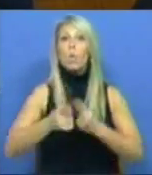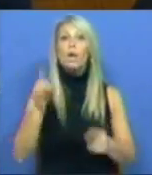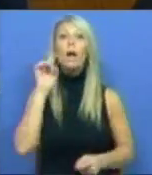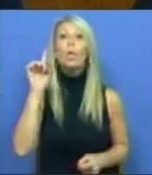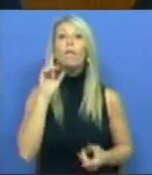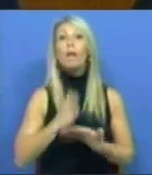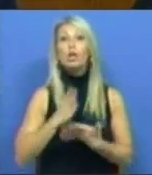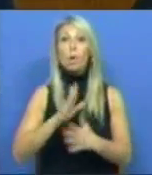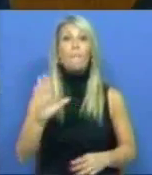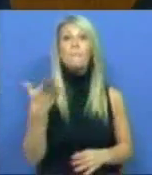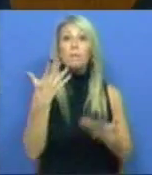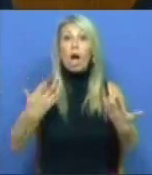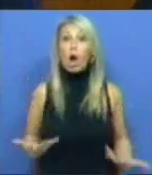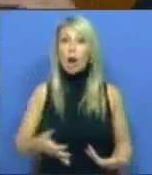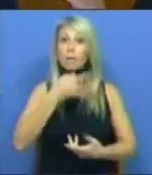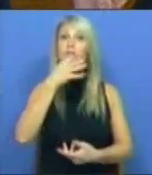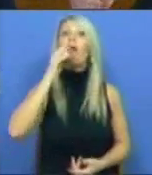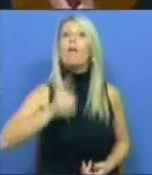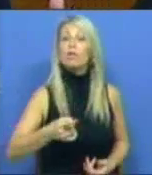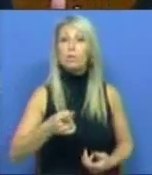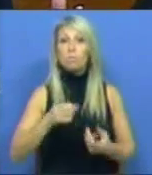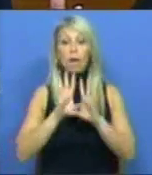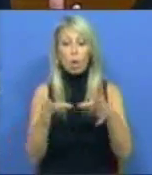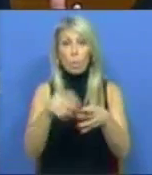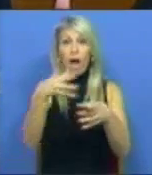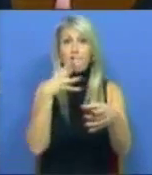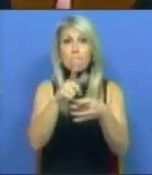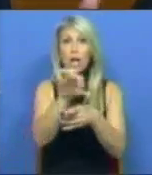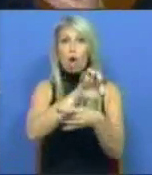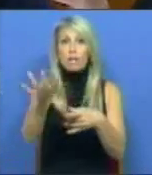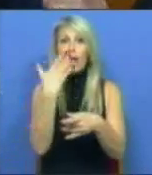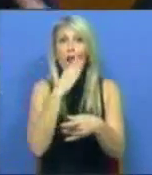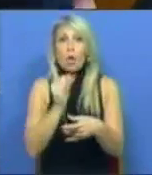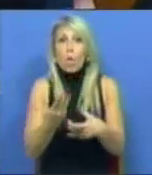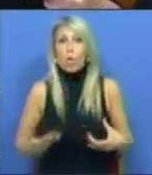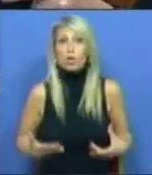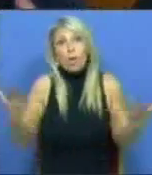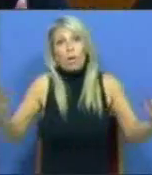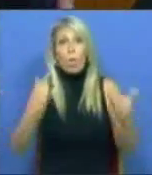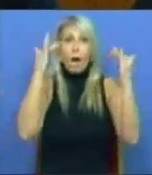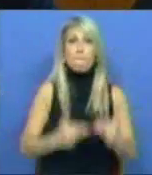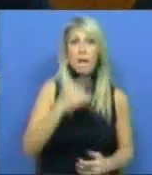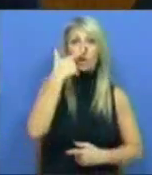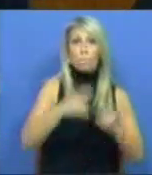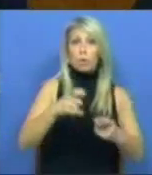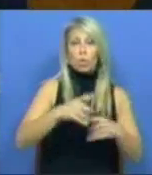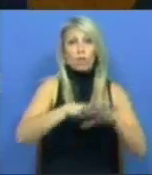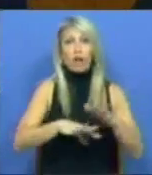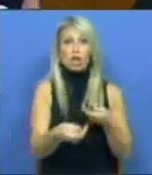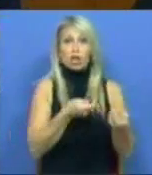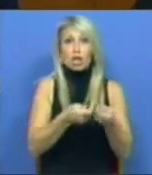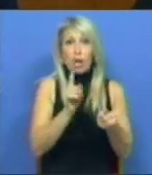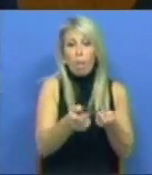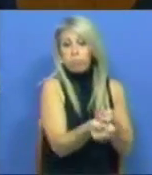escolas, em particular porque agora estamos a falar de agrupamentos que têm 1.800 alunos e, portanto, vão ter menos gente para gerir esses 1.800